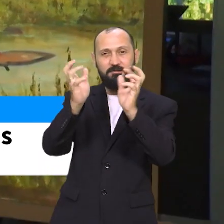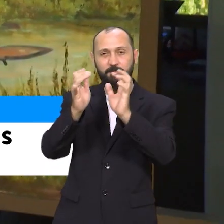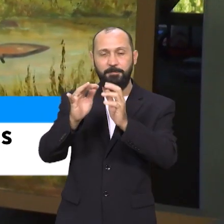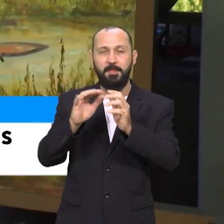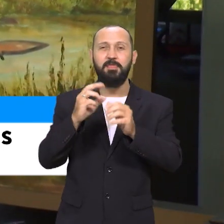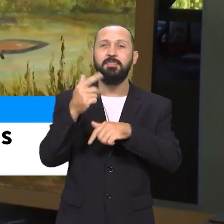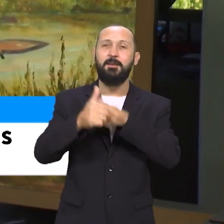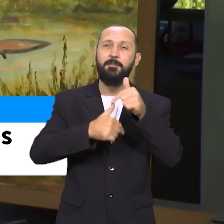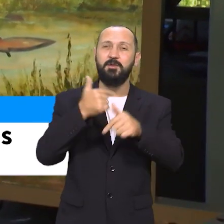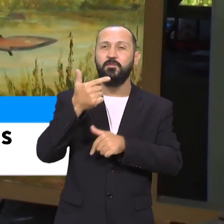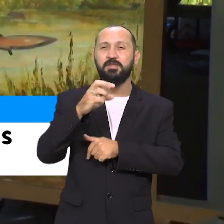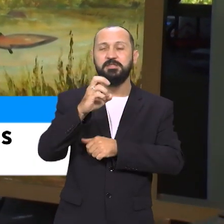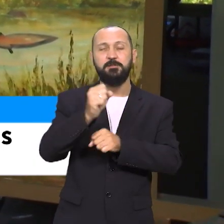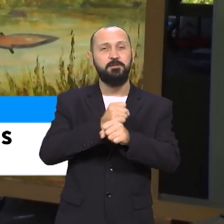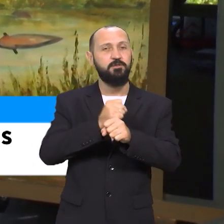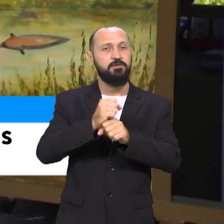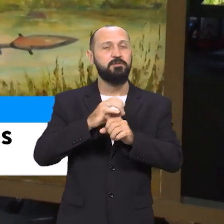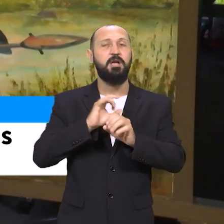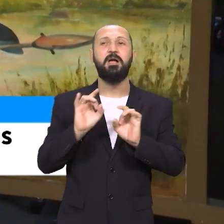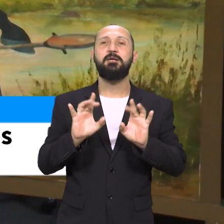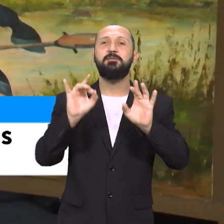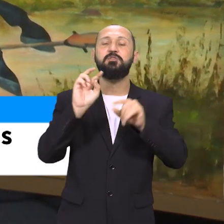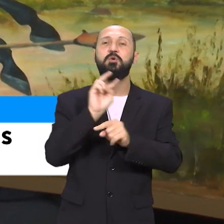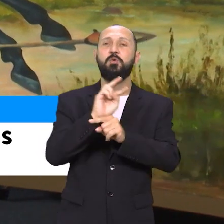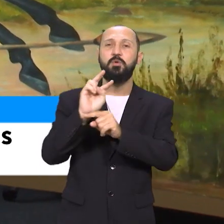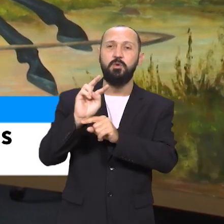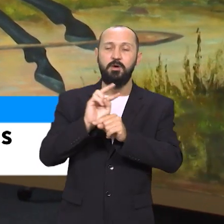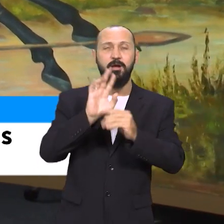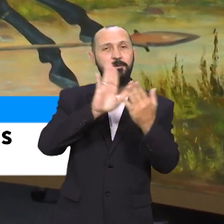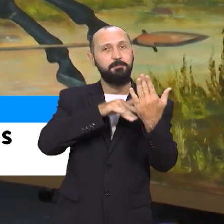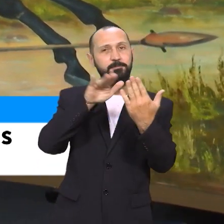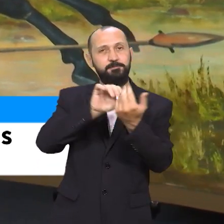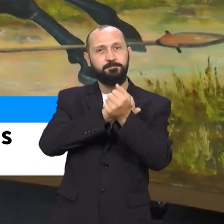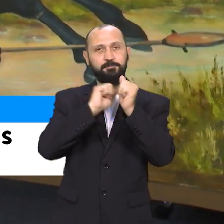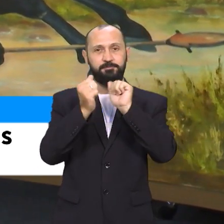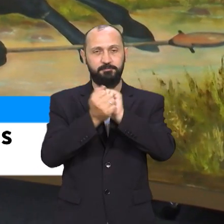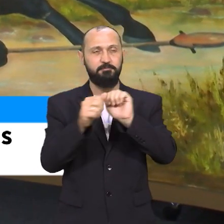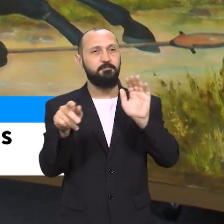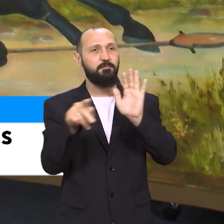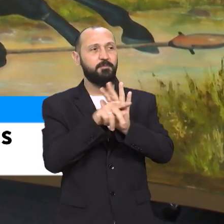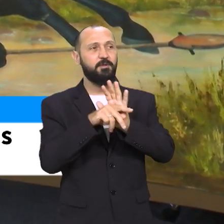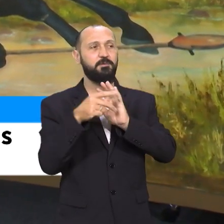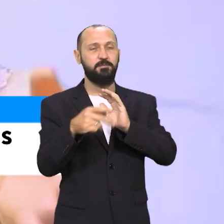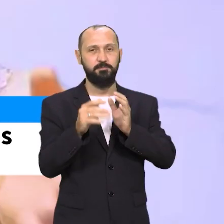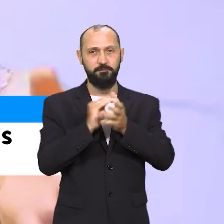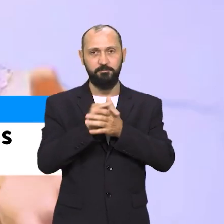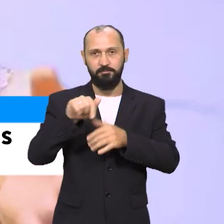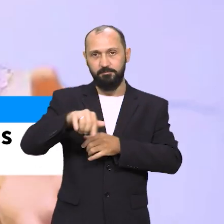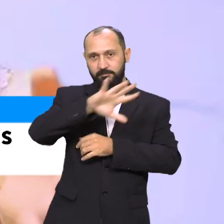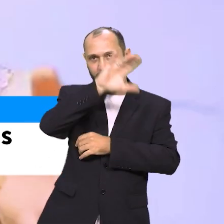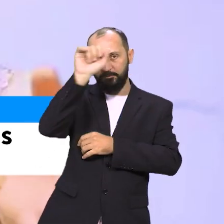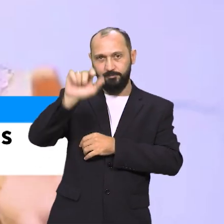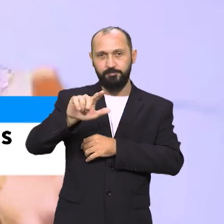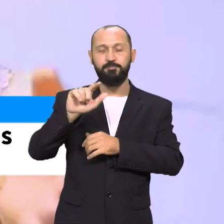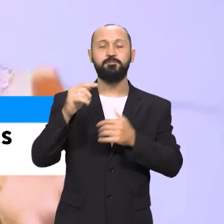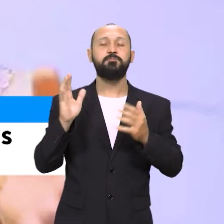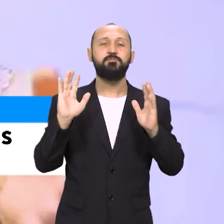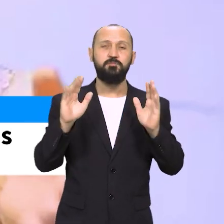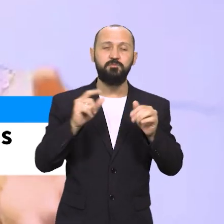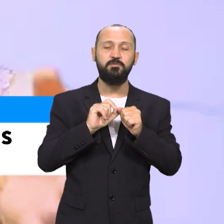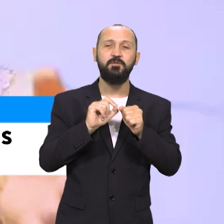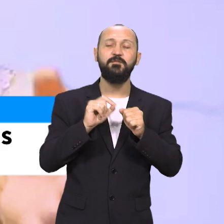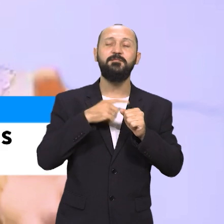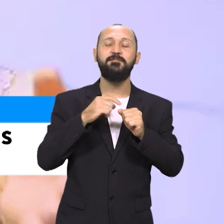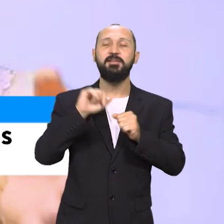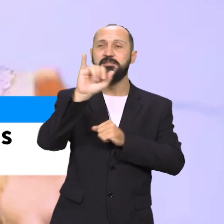25 anos na área. Ela tem especialização em conservação e restauração de patrimônios. Em Mato Grosso do Sul, também